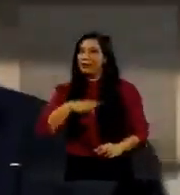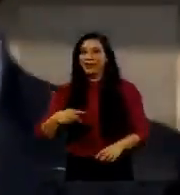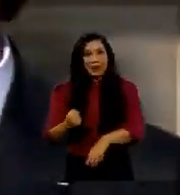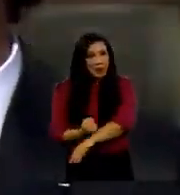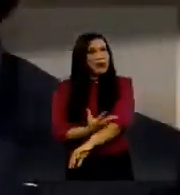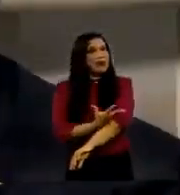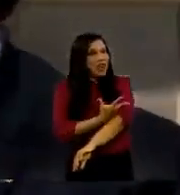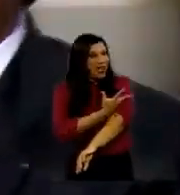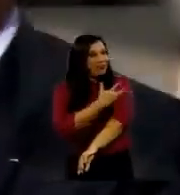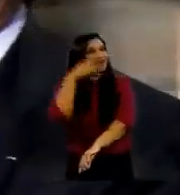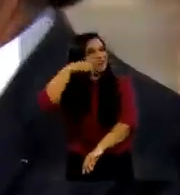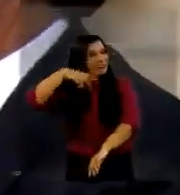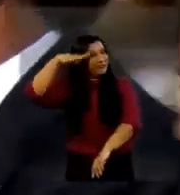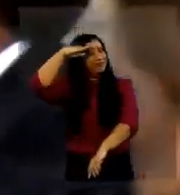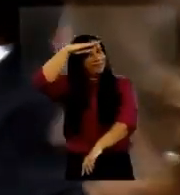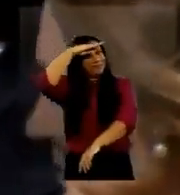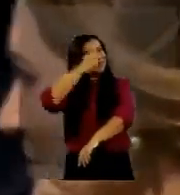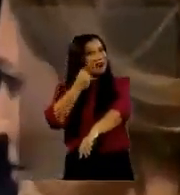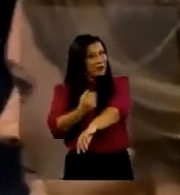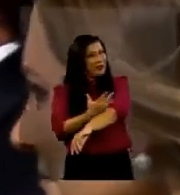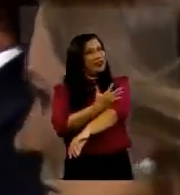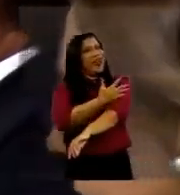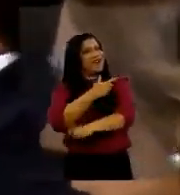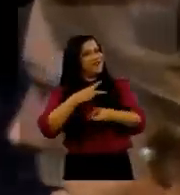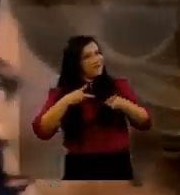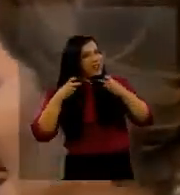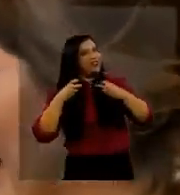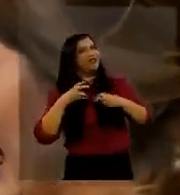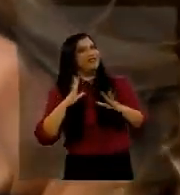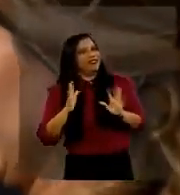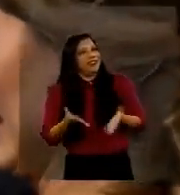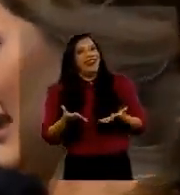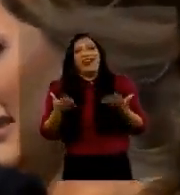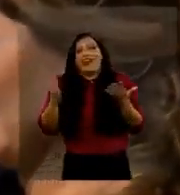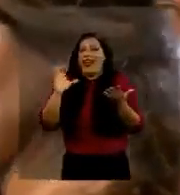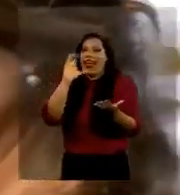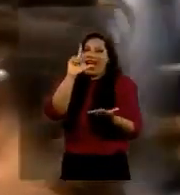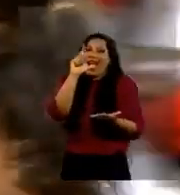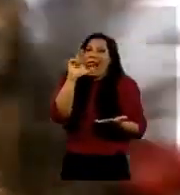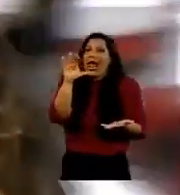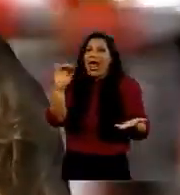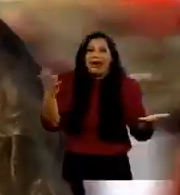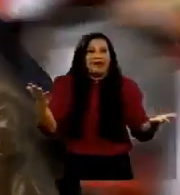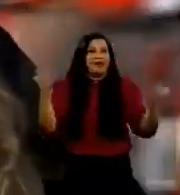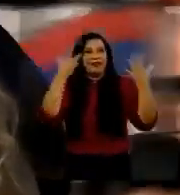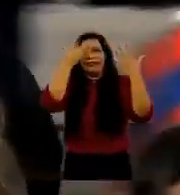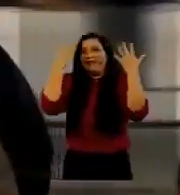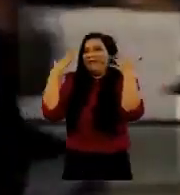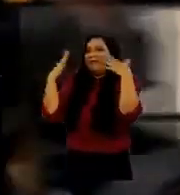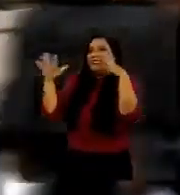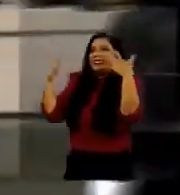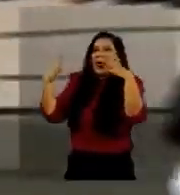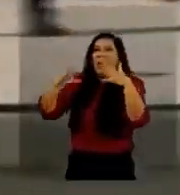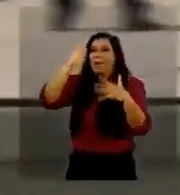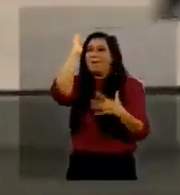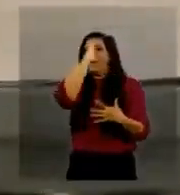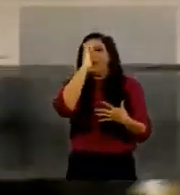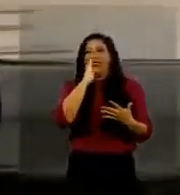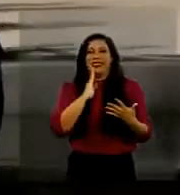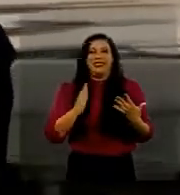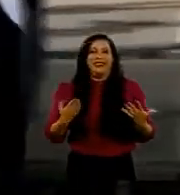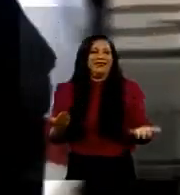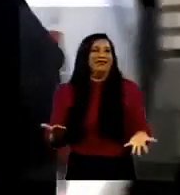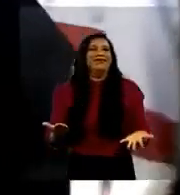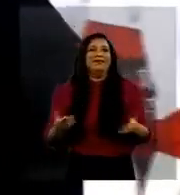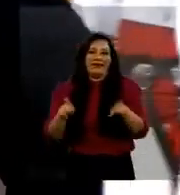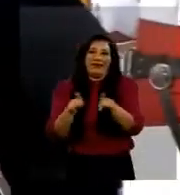emocionado. Está bastante emocionado. Né? Como não, né, Paulo? Receber uma recepção dessa de todos os brasileiros,